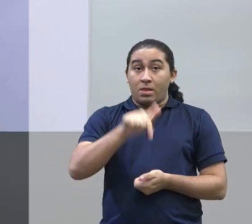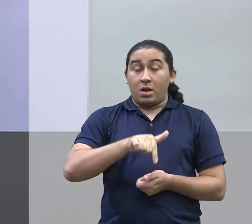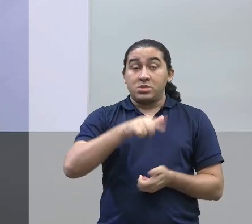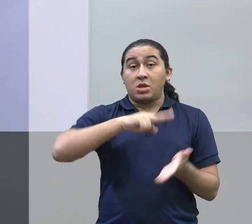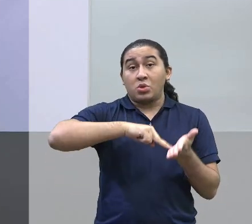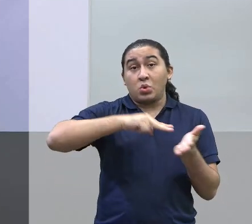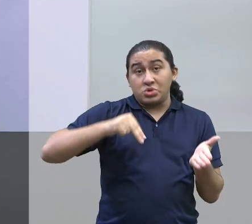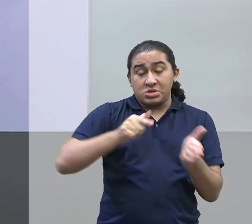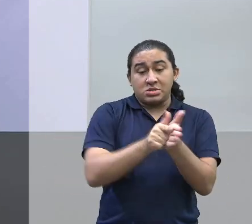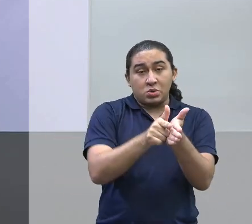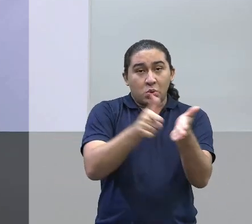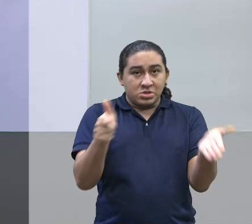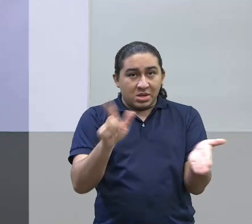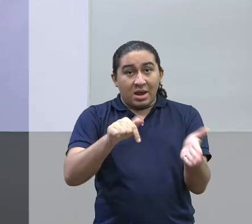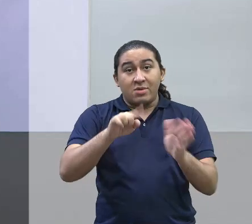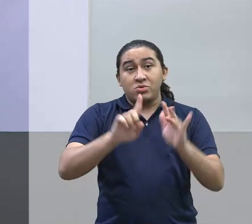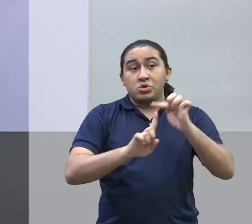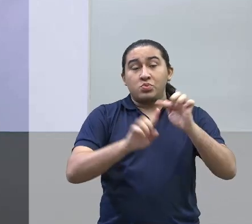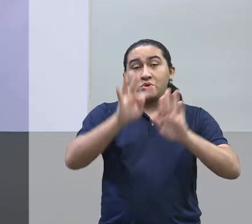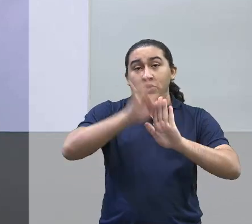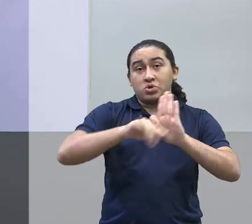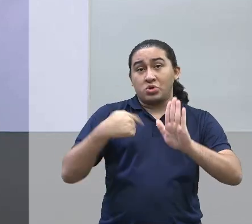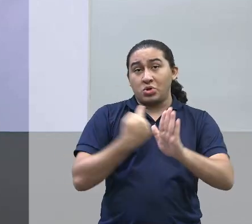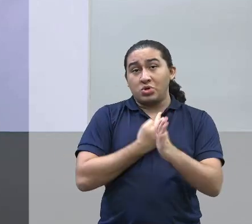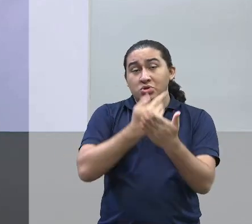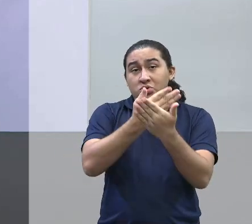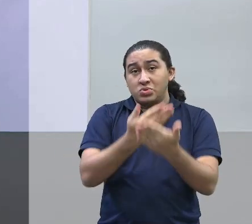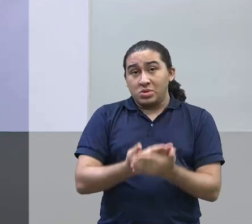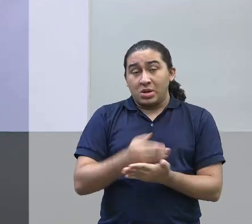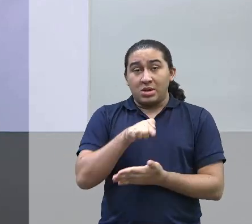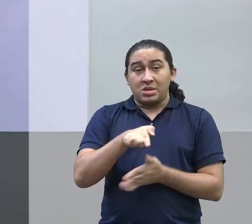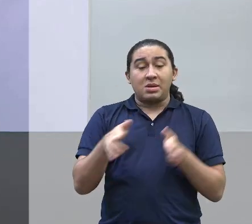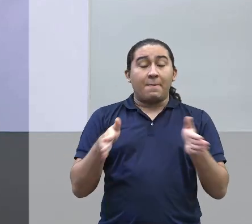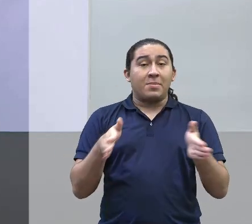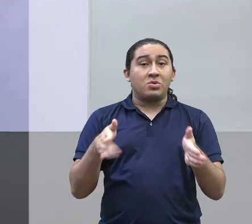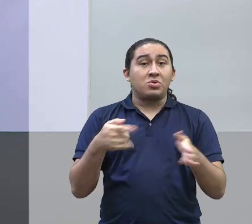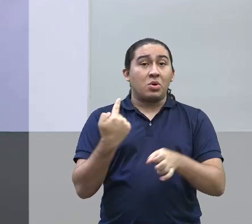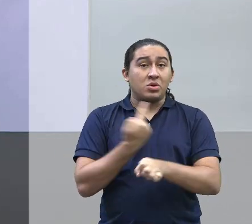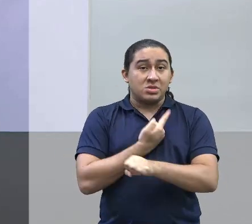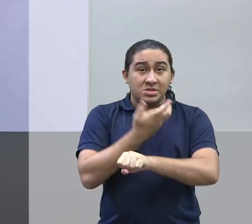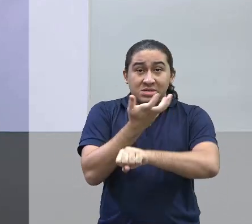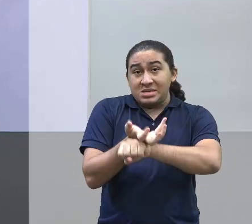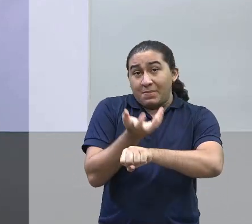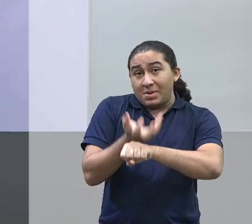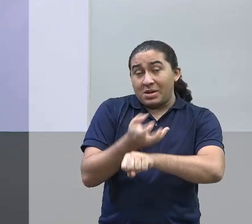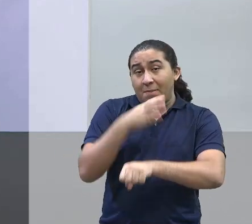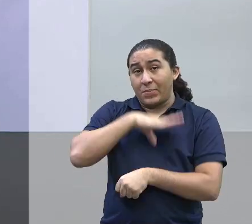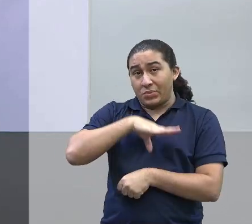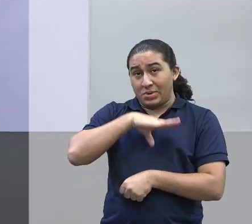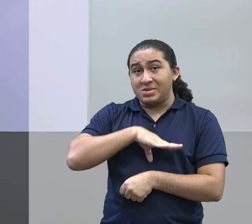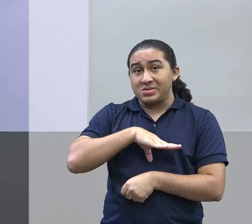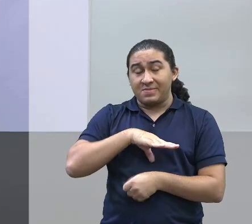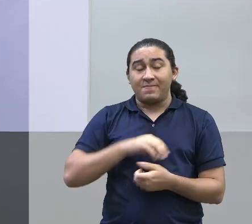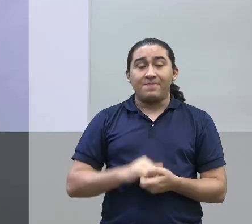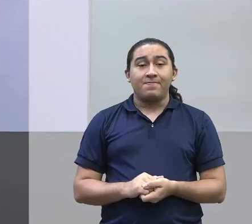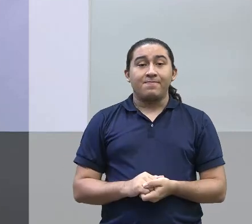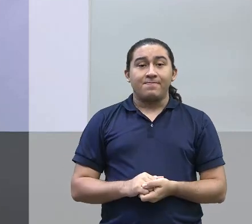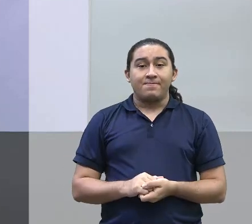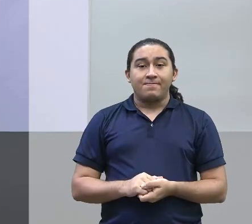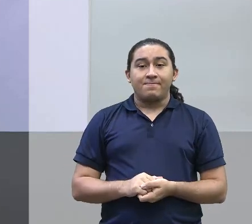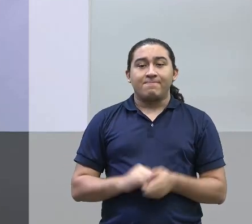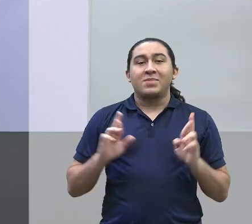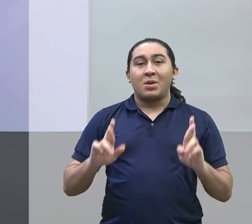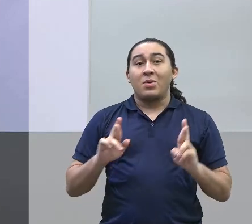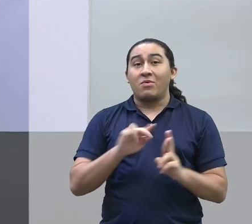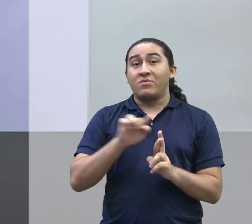de texto que nós vamos estudar durante o nosso componente curricular de língua portuguesa.